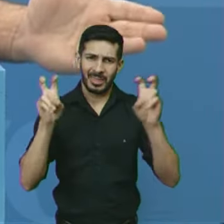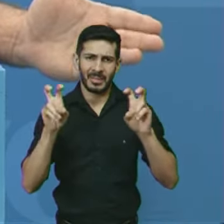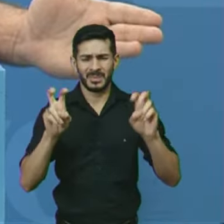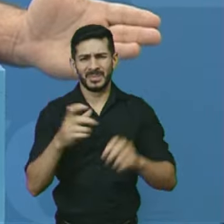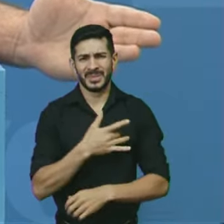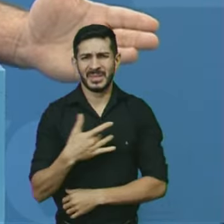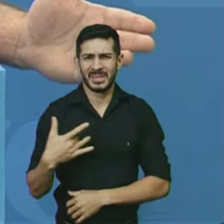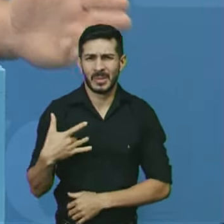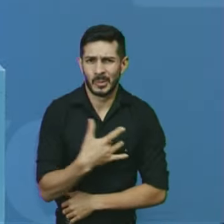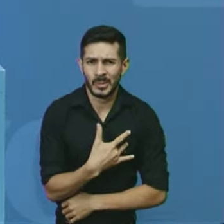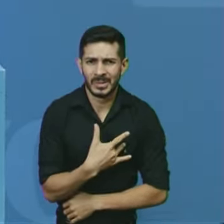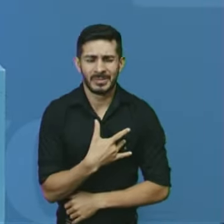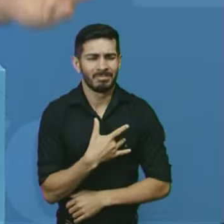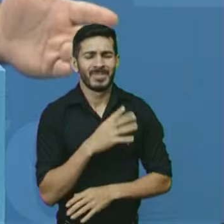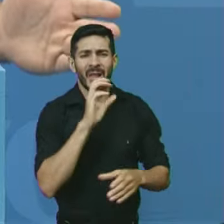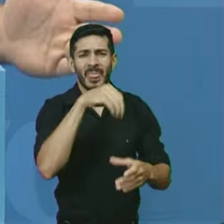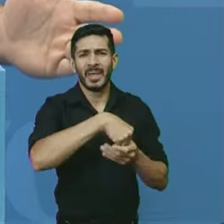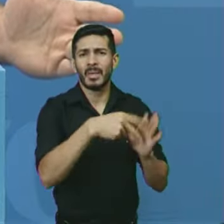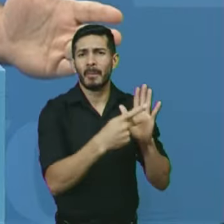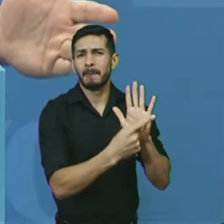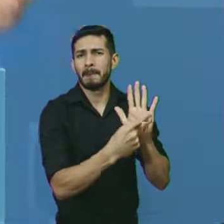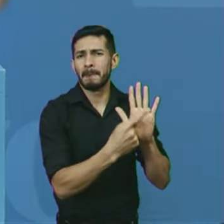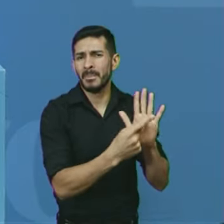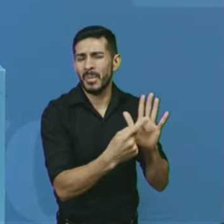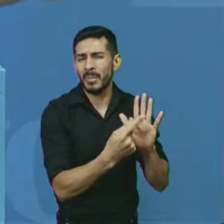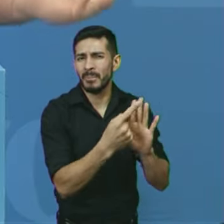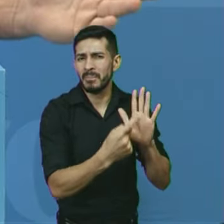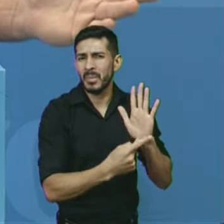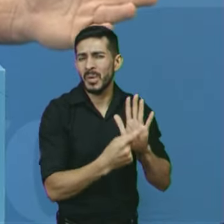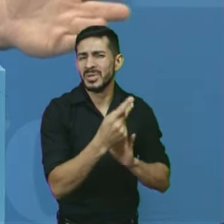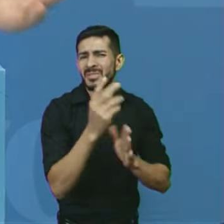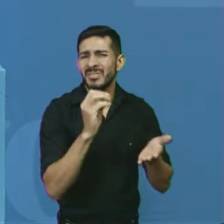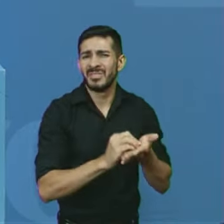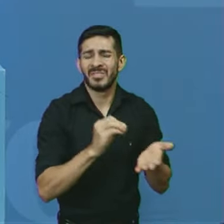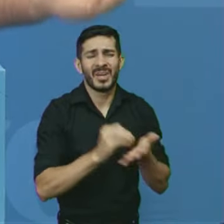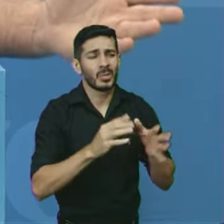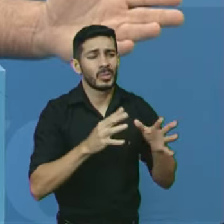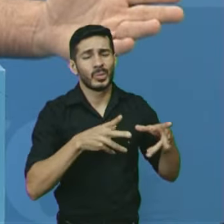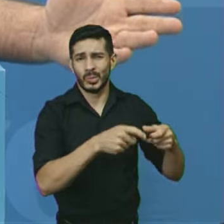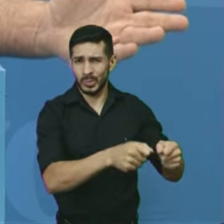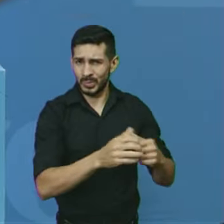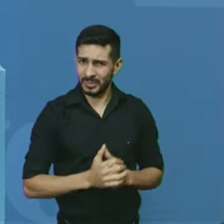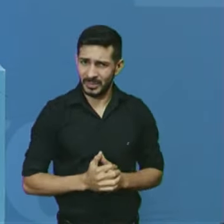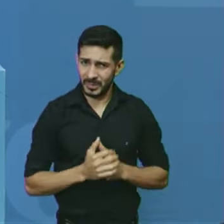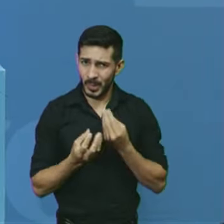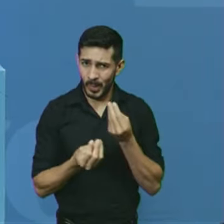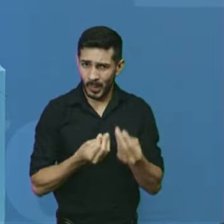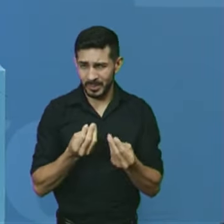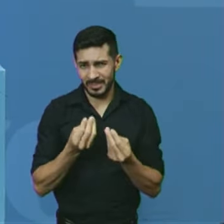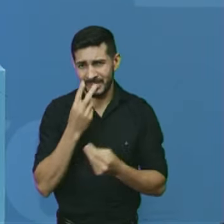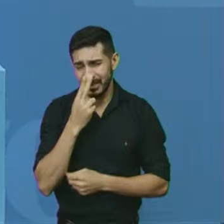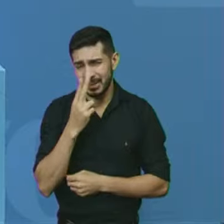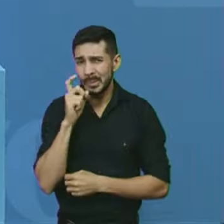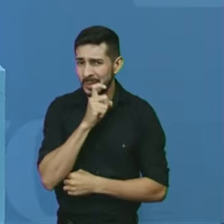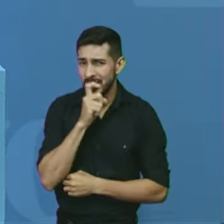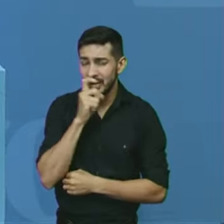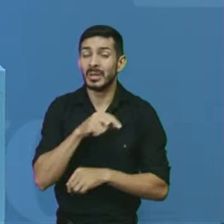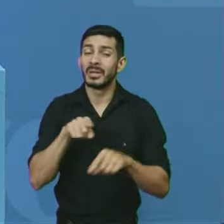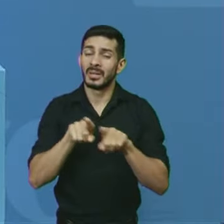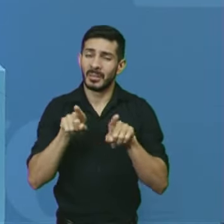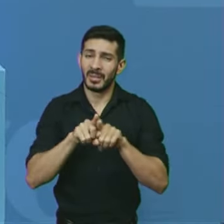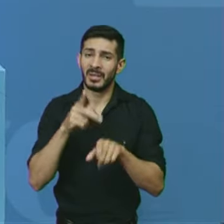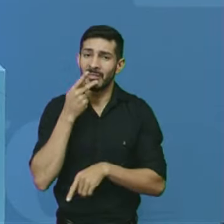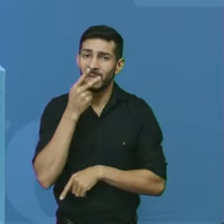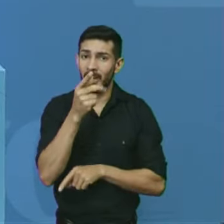po falta tudo atenção secundária como é que você pode falar isso Você continua mentindo eu digo a você também que tem